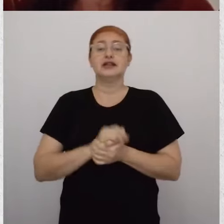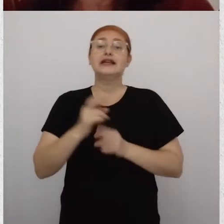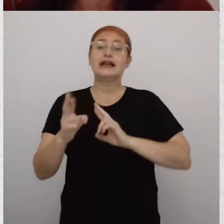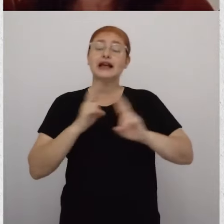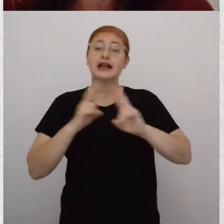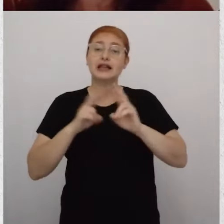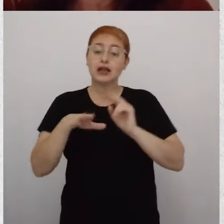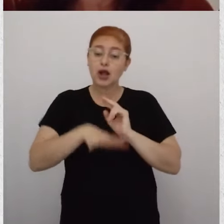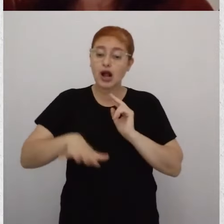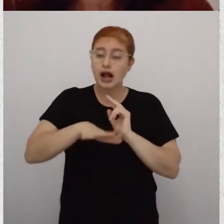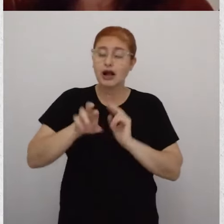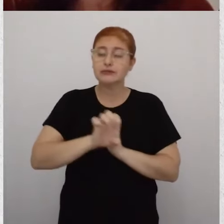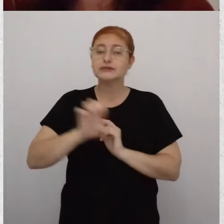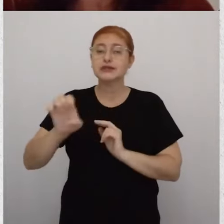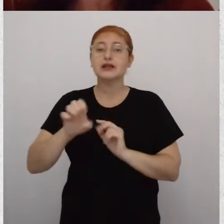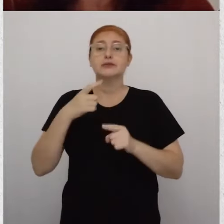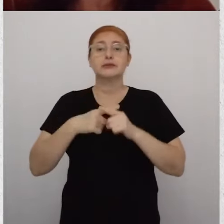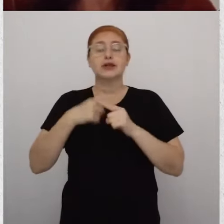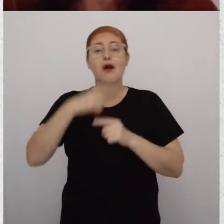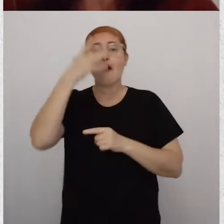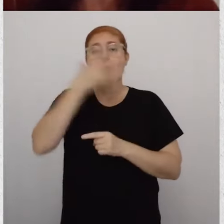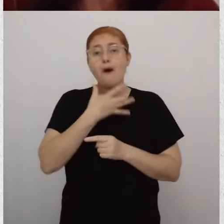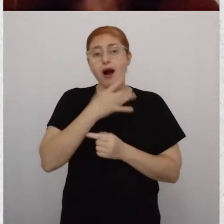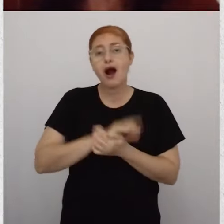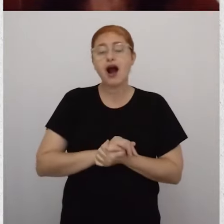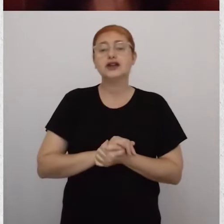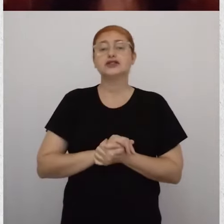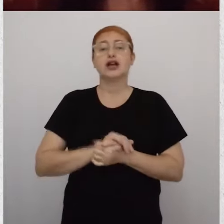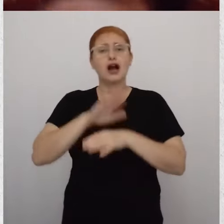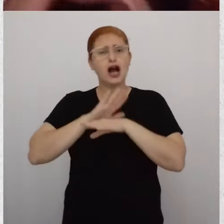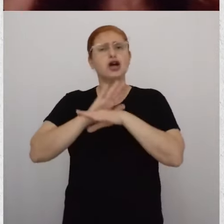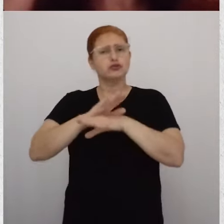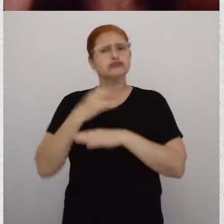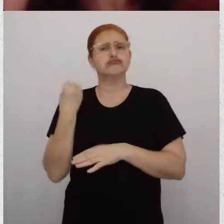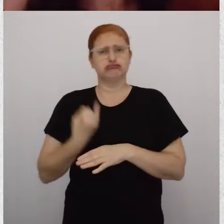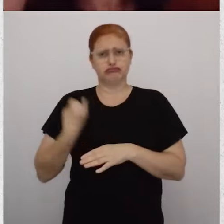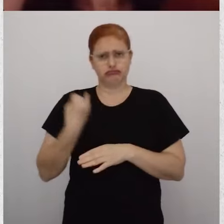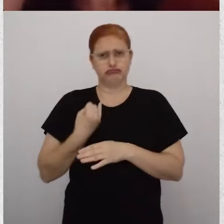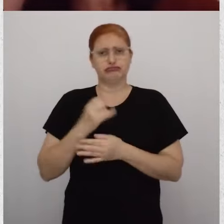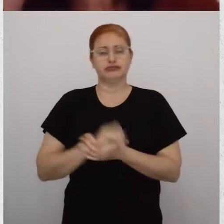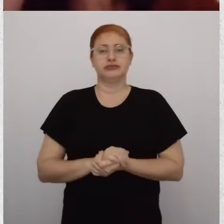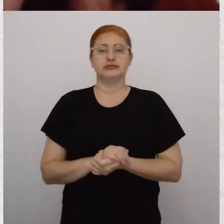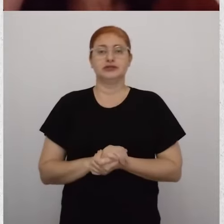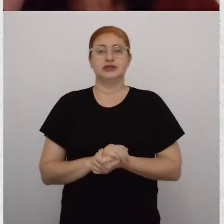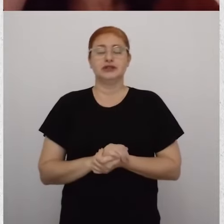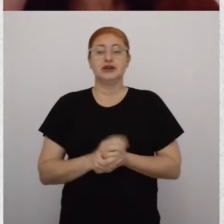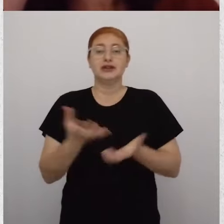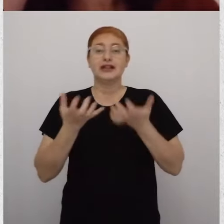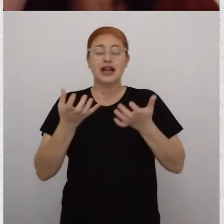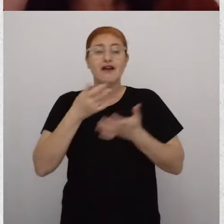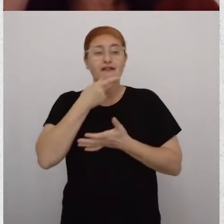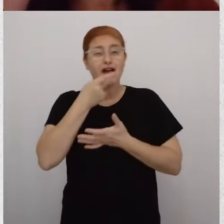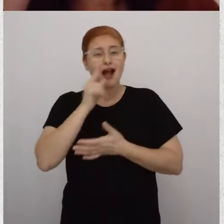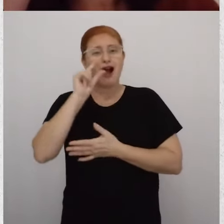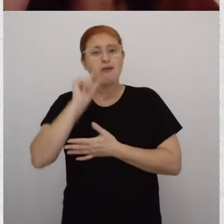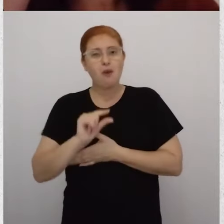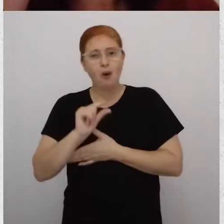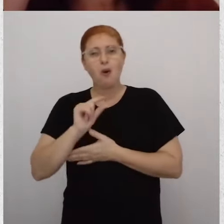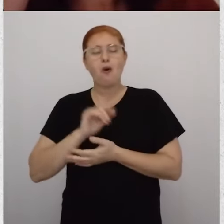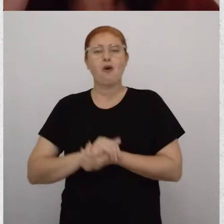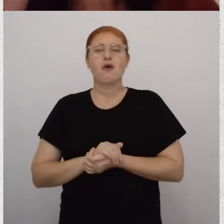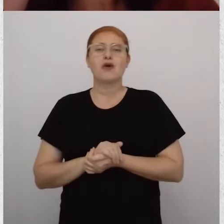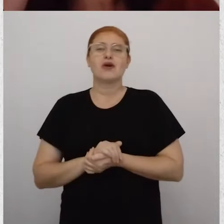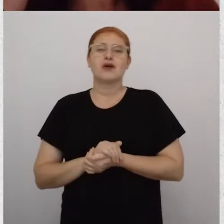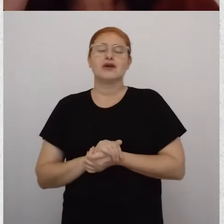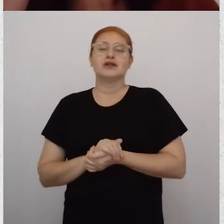ao campo de esquerda, né? Porque acho que essa é uma contribuição muito importante. Eu queria que tu falasse um